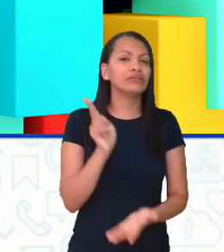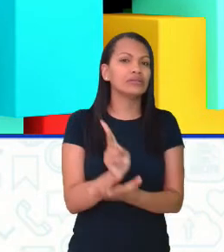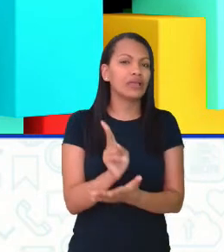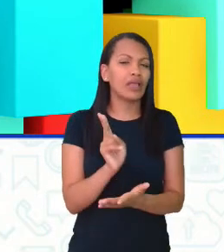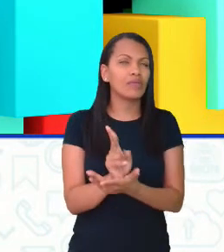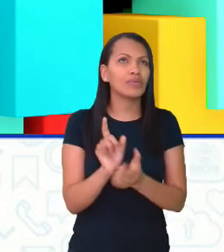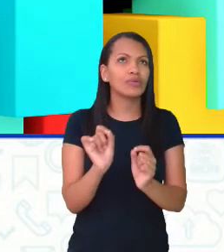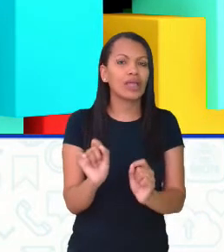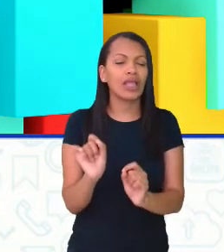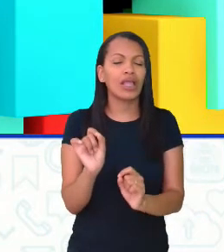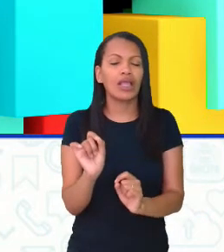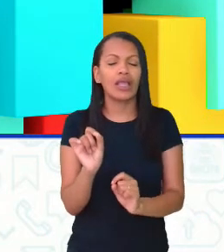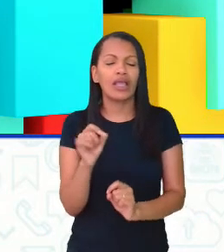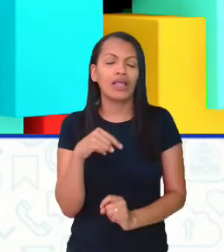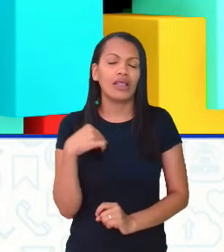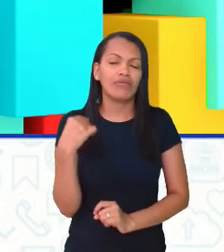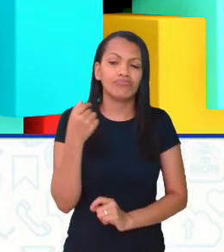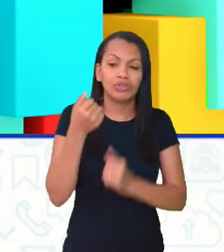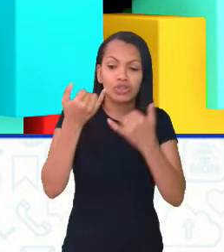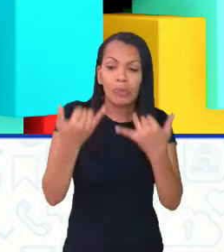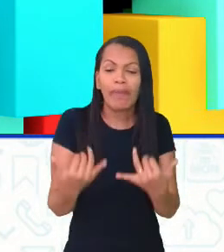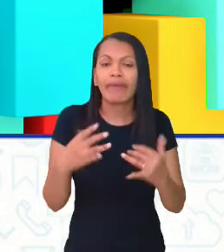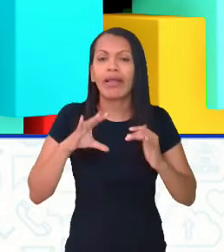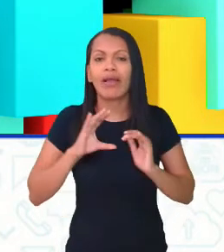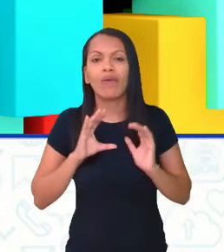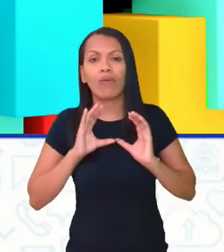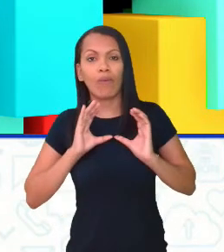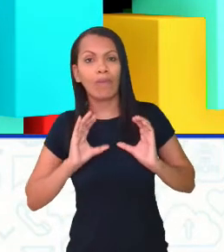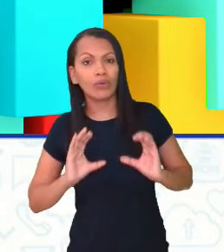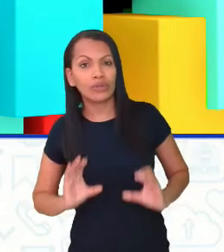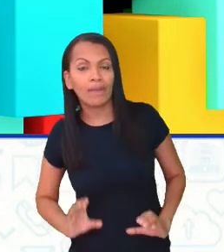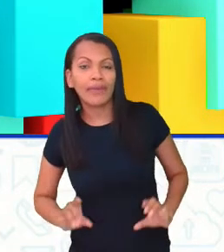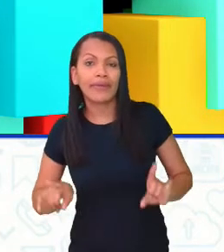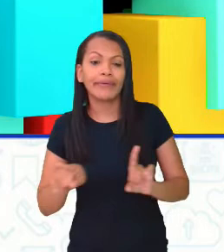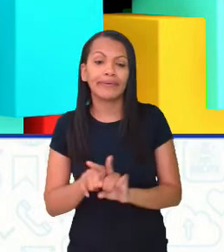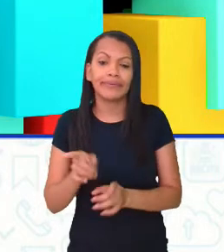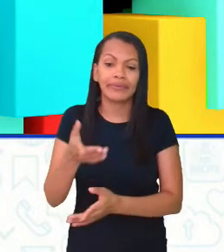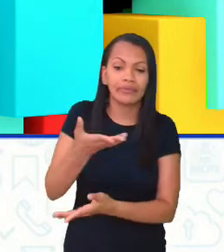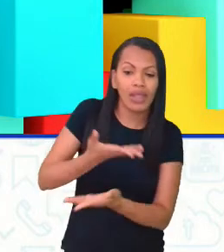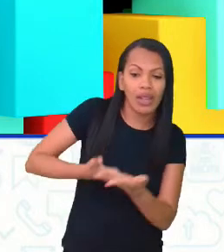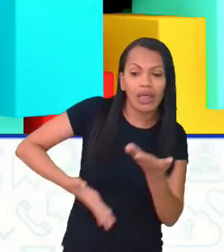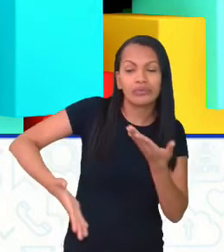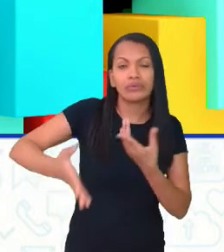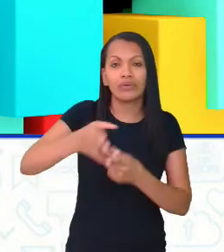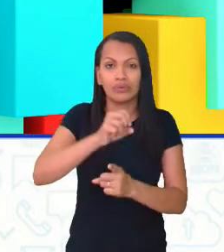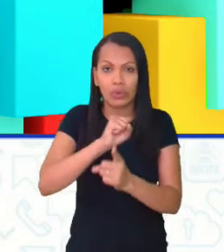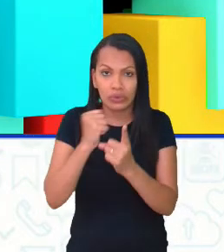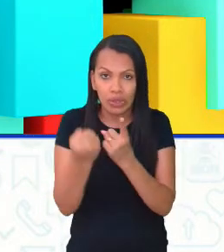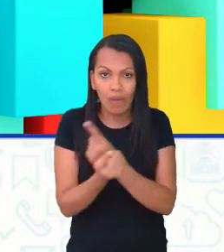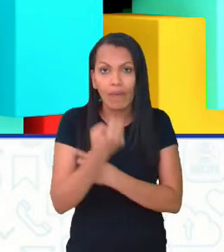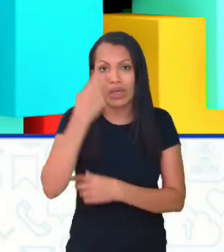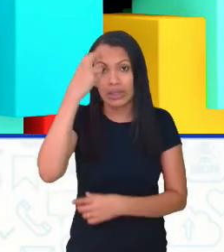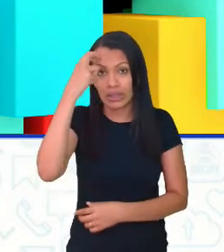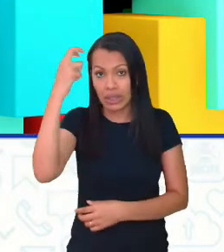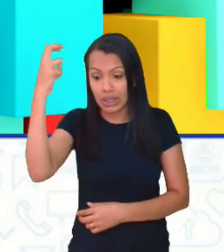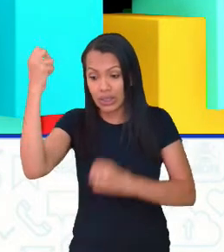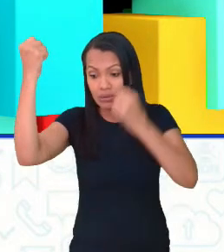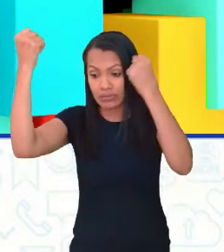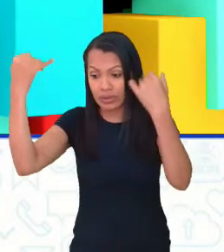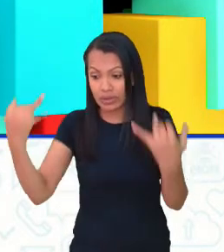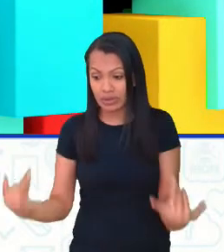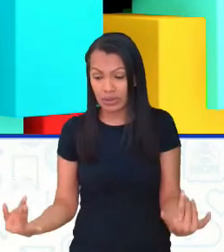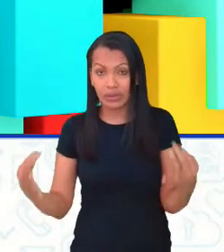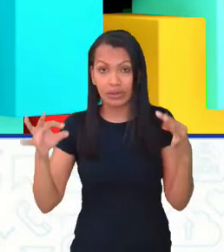do nosso comportamento, das nossas interações sociais, de forma bastante inteligente e perspicaz, tá